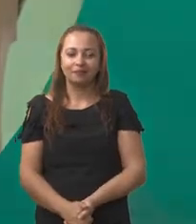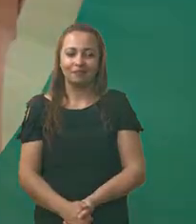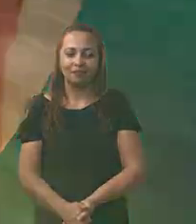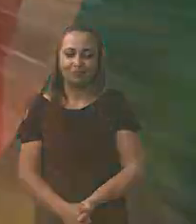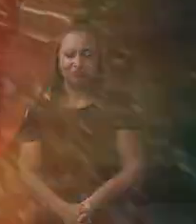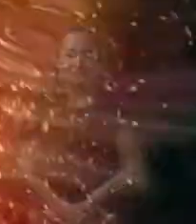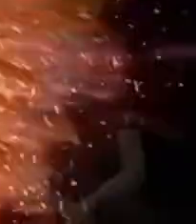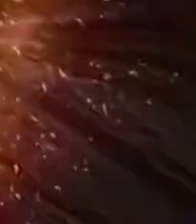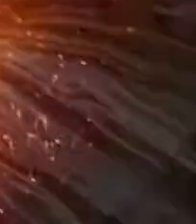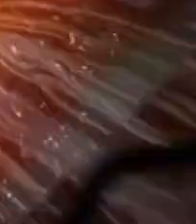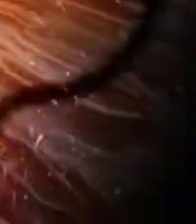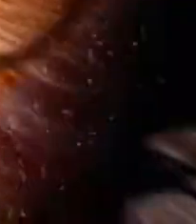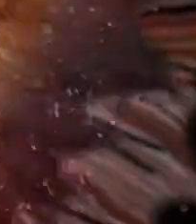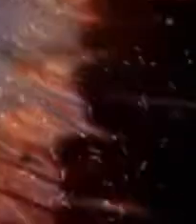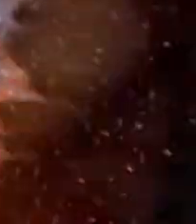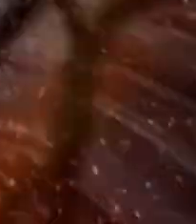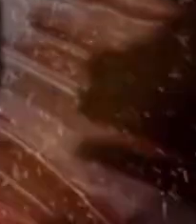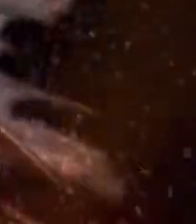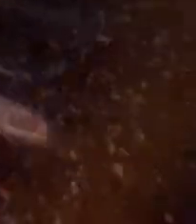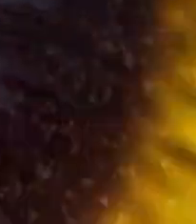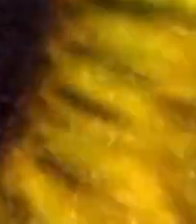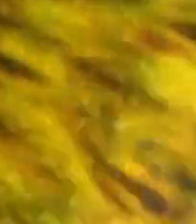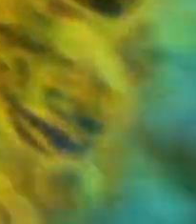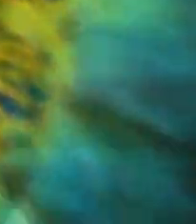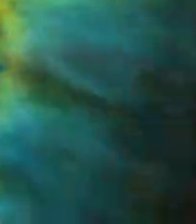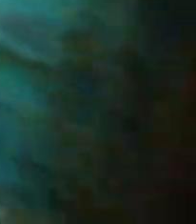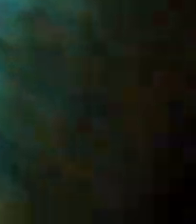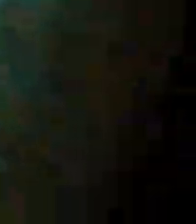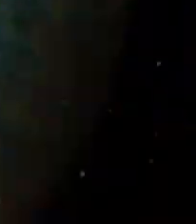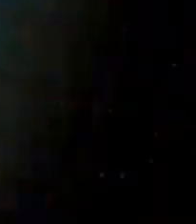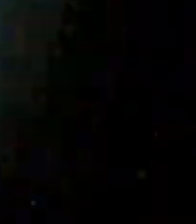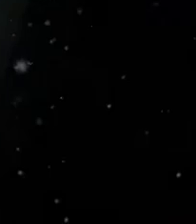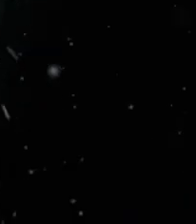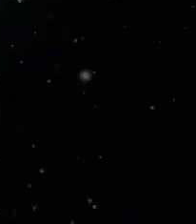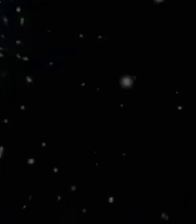da língua E aí